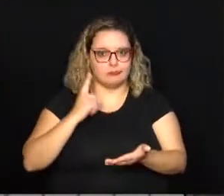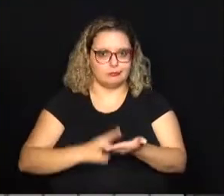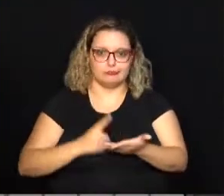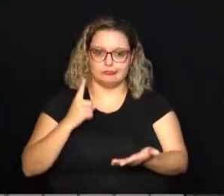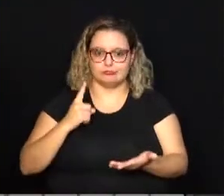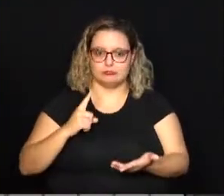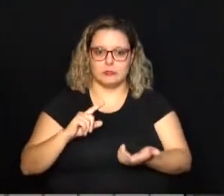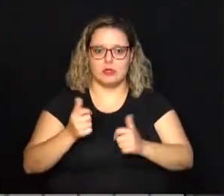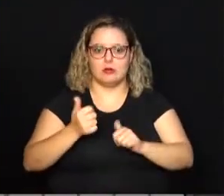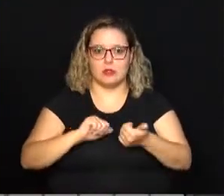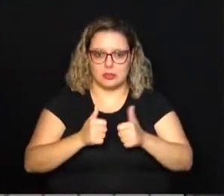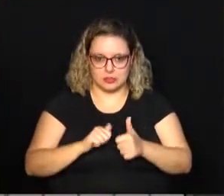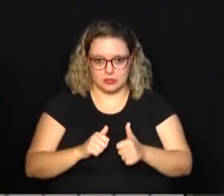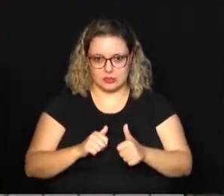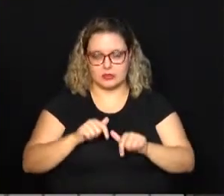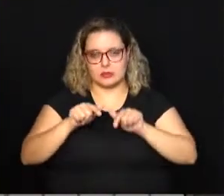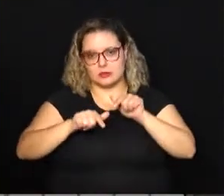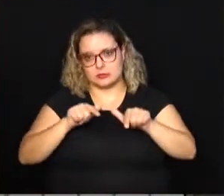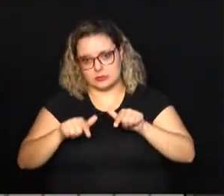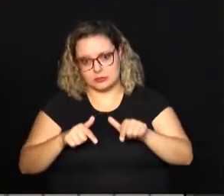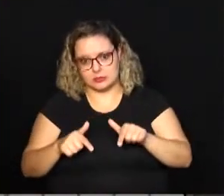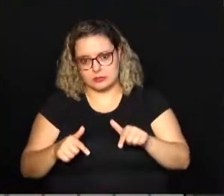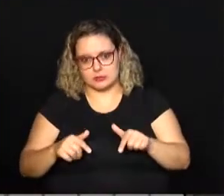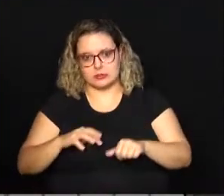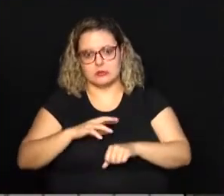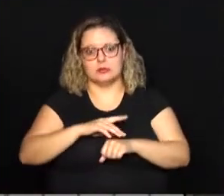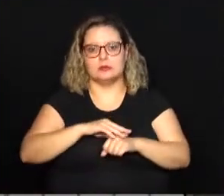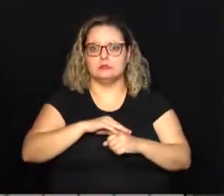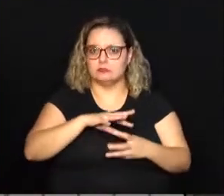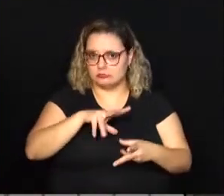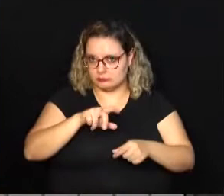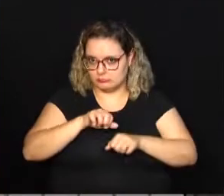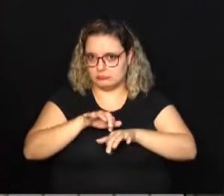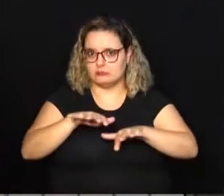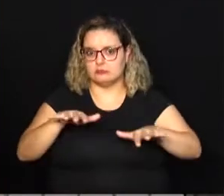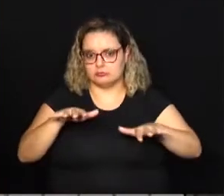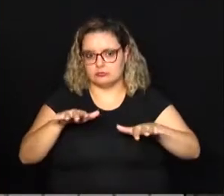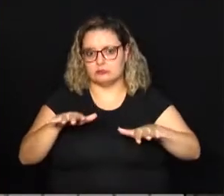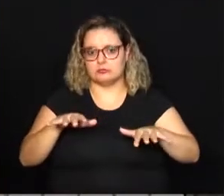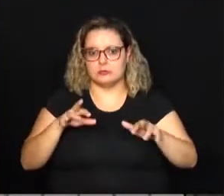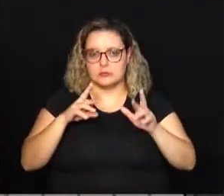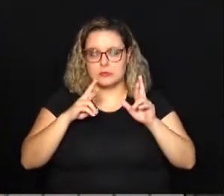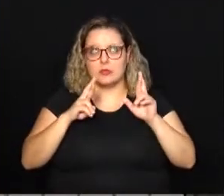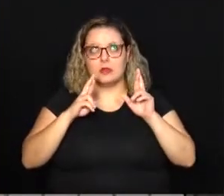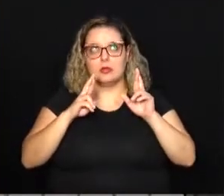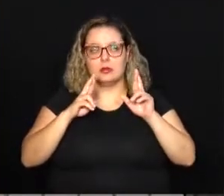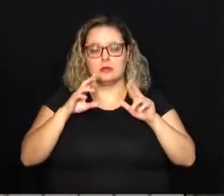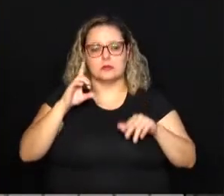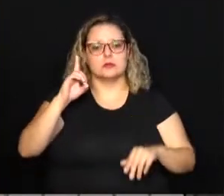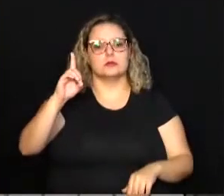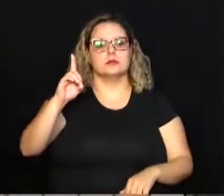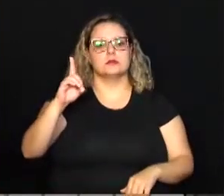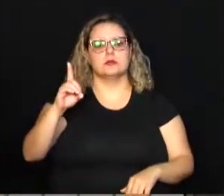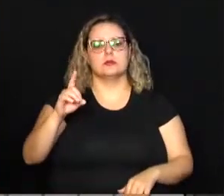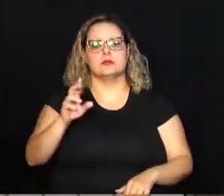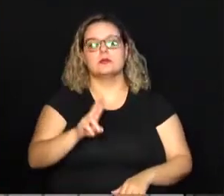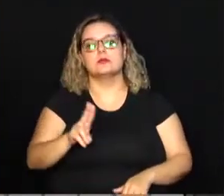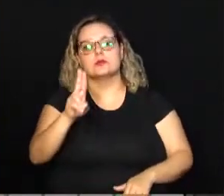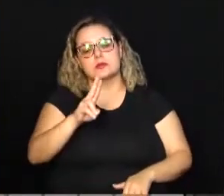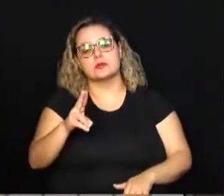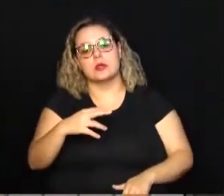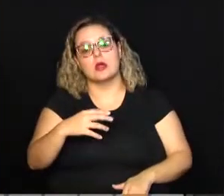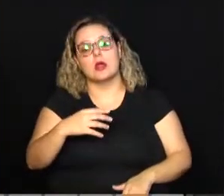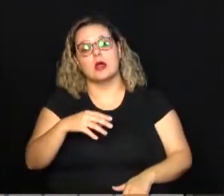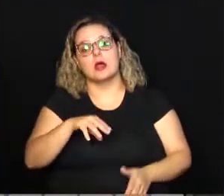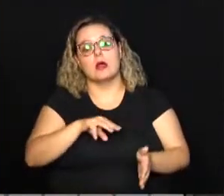que acabando essa pandemia, se Deus quiser, nós vamos ter aí a oportunidade de implantar ou implementar ferramentas novas, né,